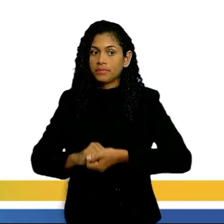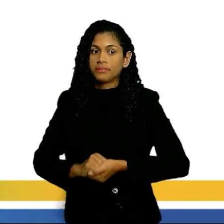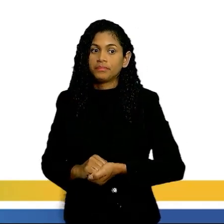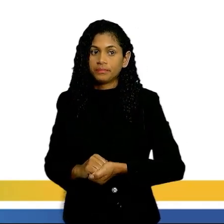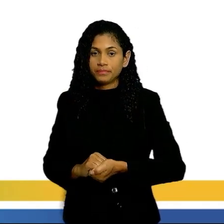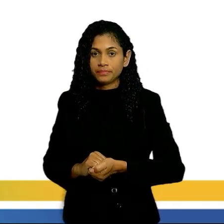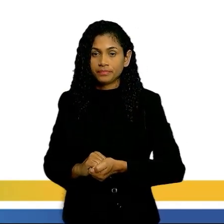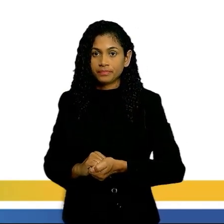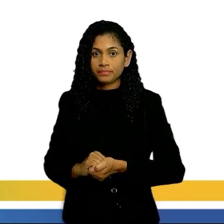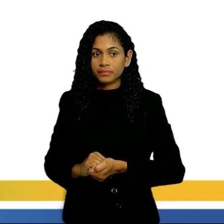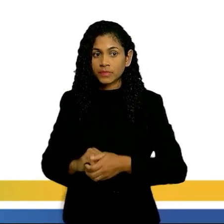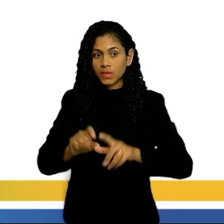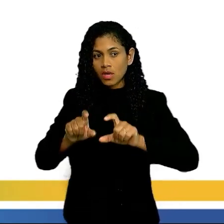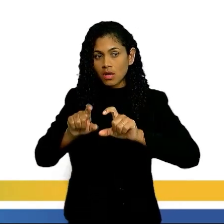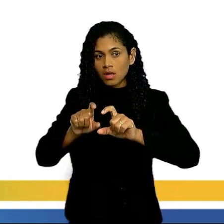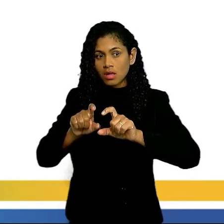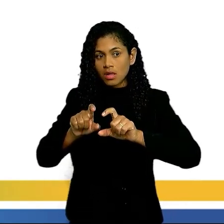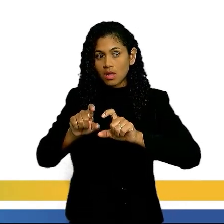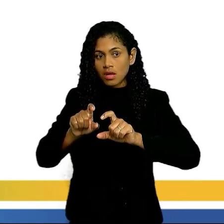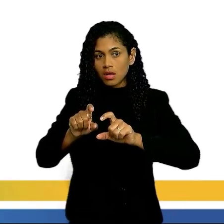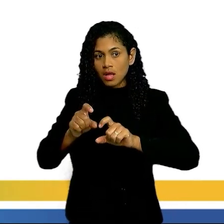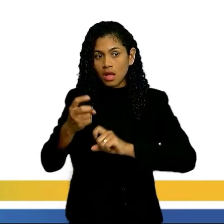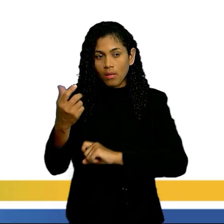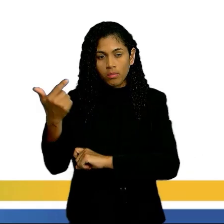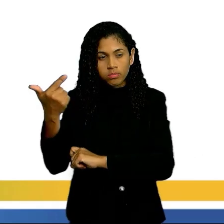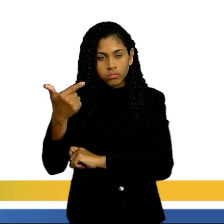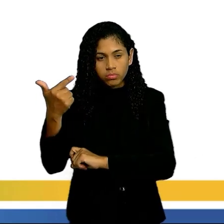Na segunda linha, lá no final, só falei